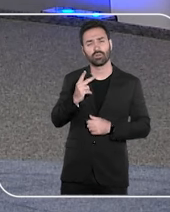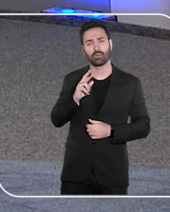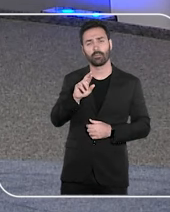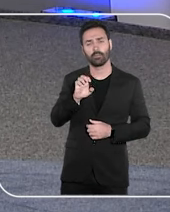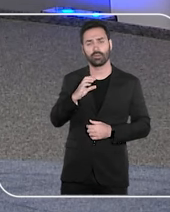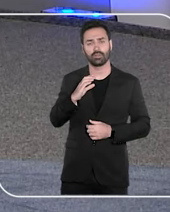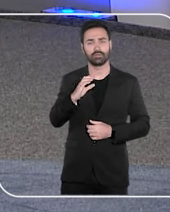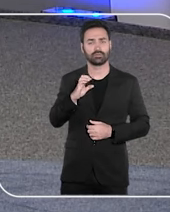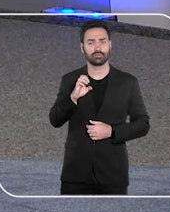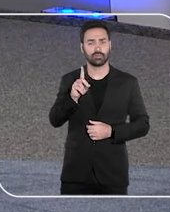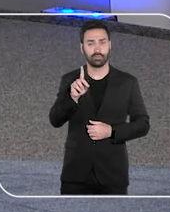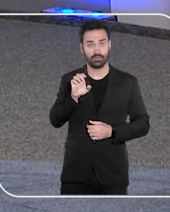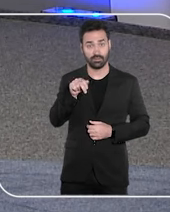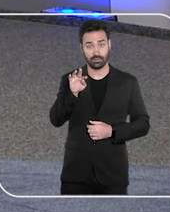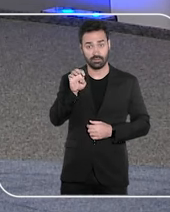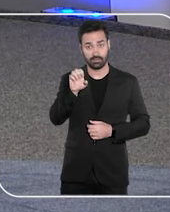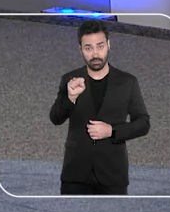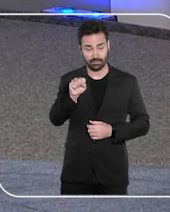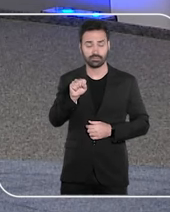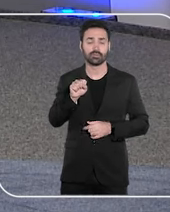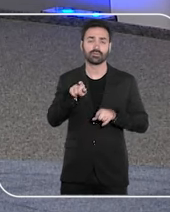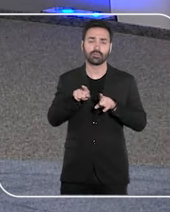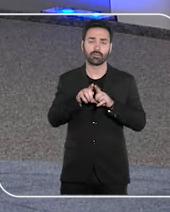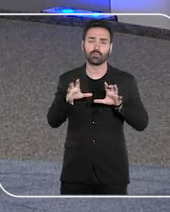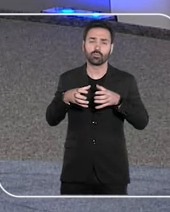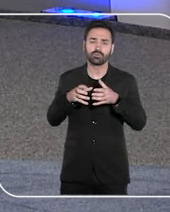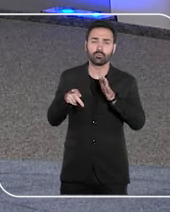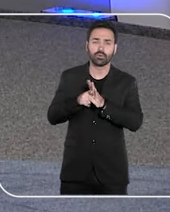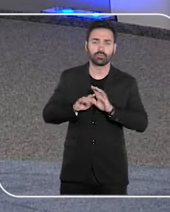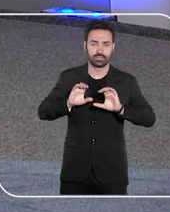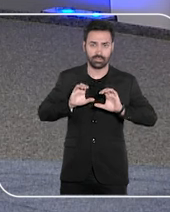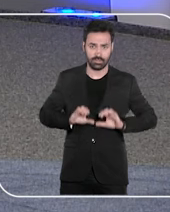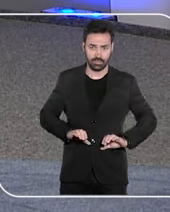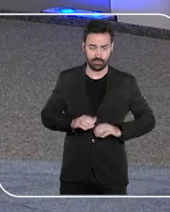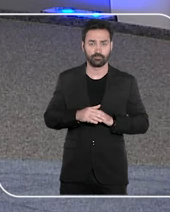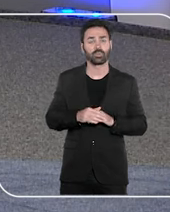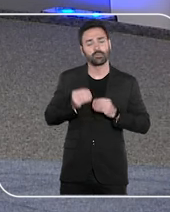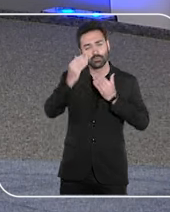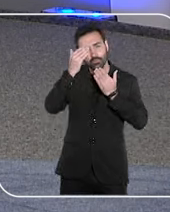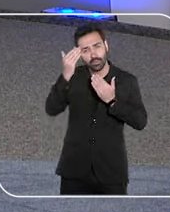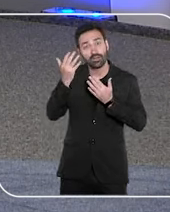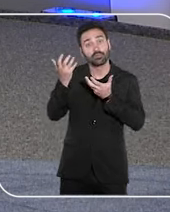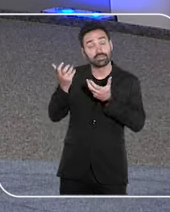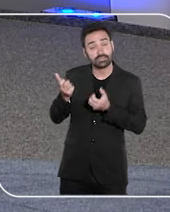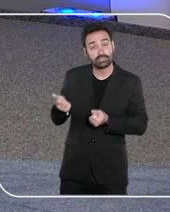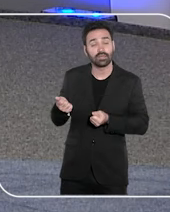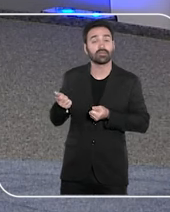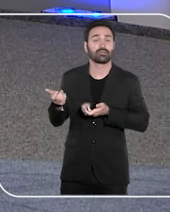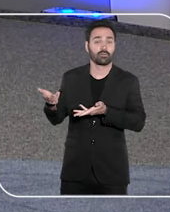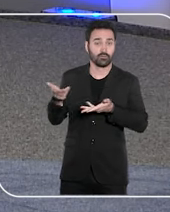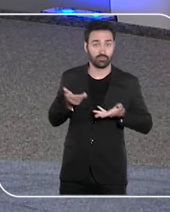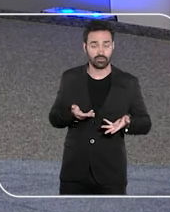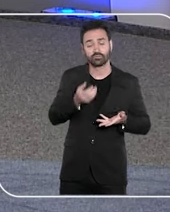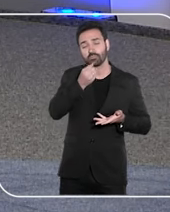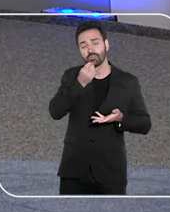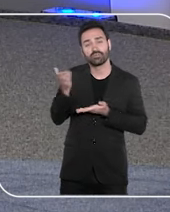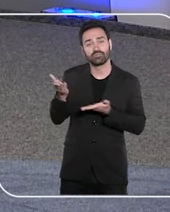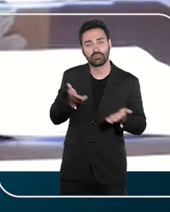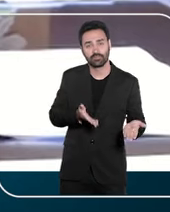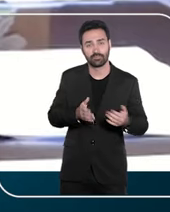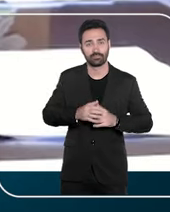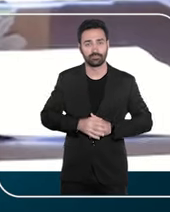Coletivas do Tribunal da Cidadania. E agradeço imensamente por aceitar o nosso convite, ministro Moura. Seja bem-vindo.